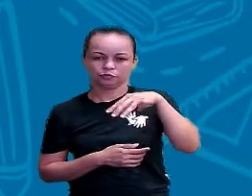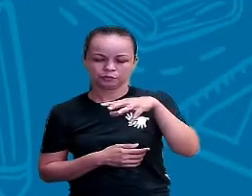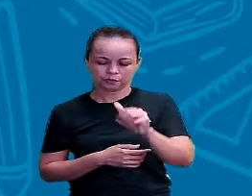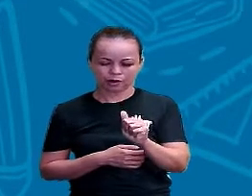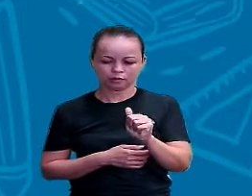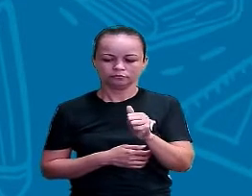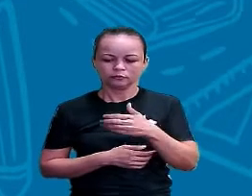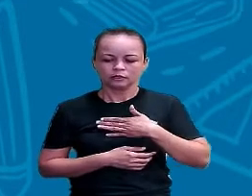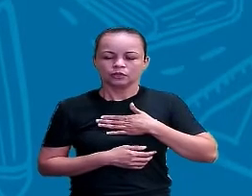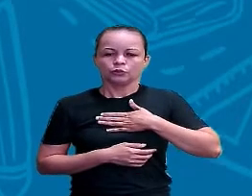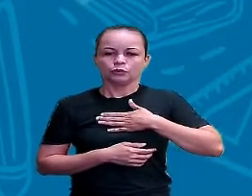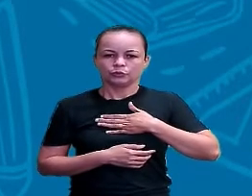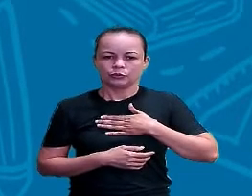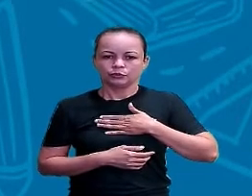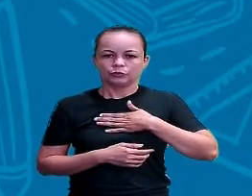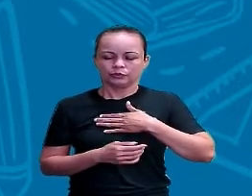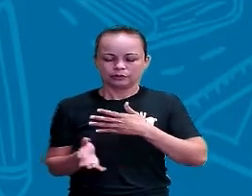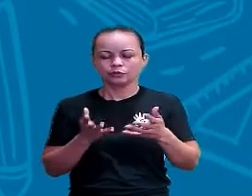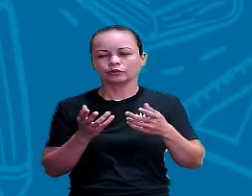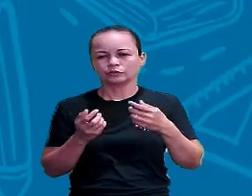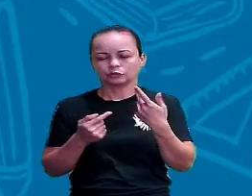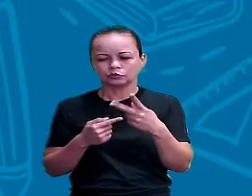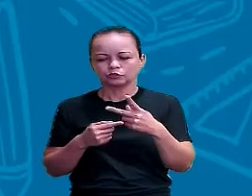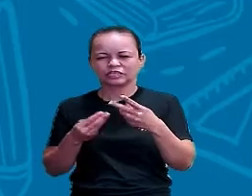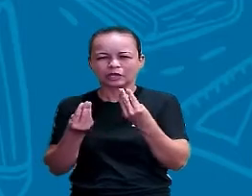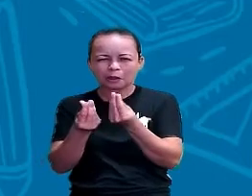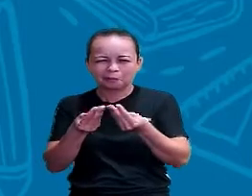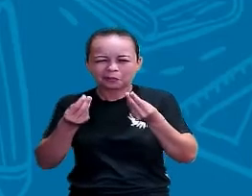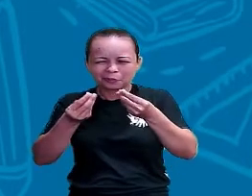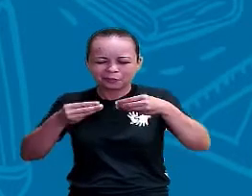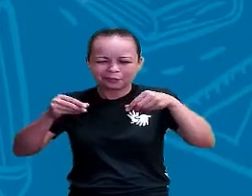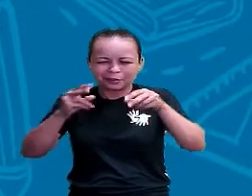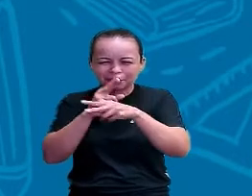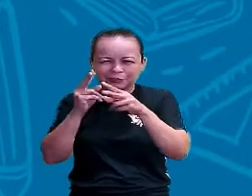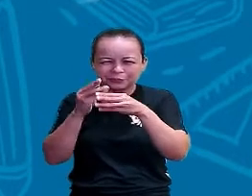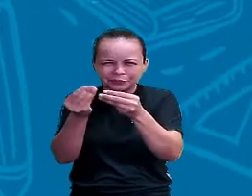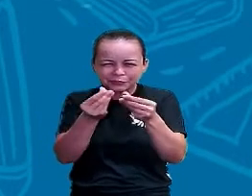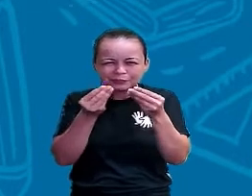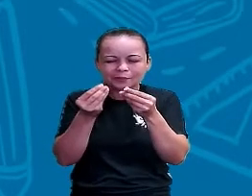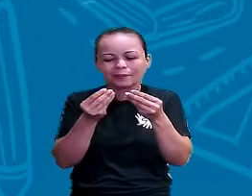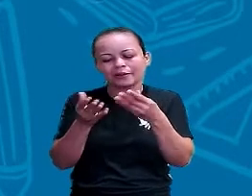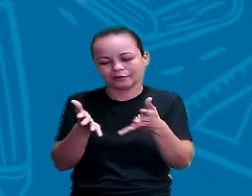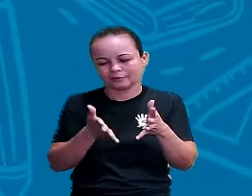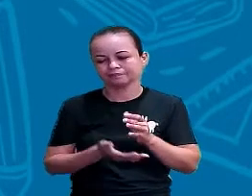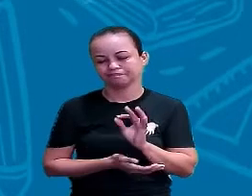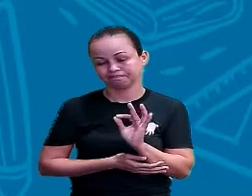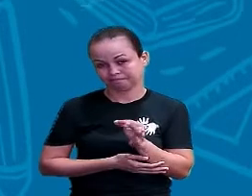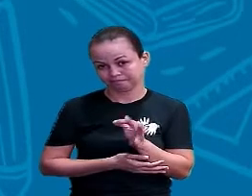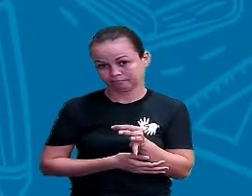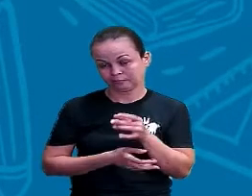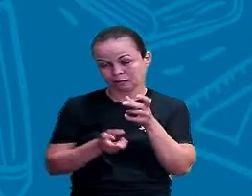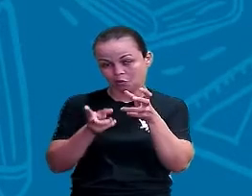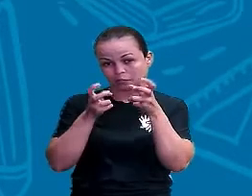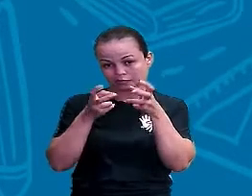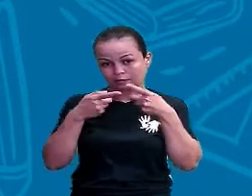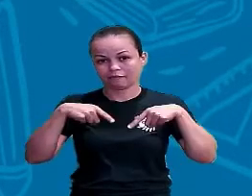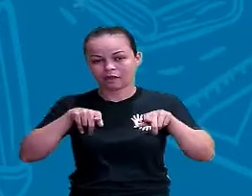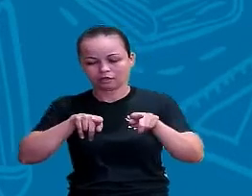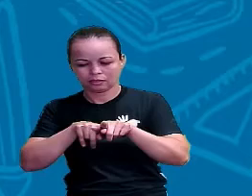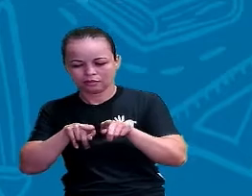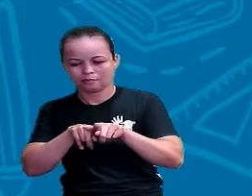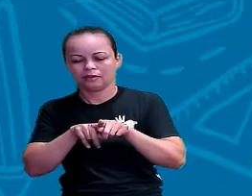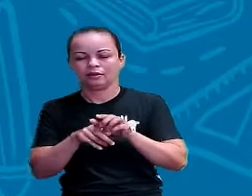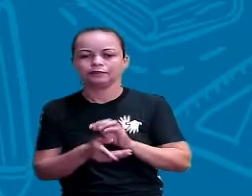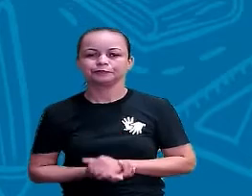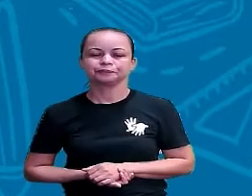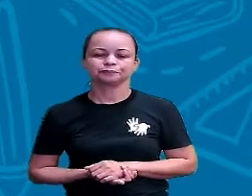estão sujeitas, por exemplo, aí à poeira, né? Mediante a poeira, tá certo? Então, a gente observa também